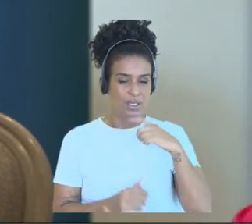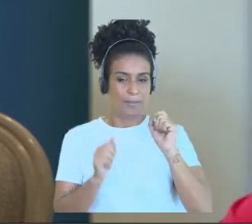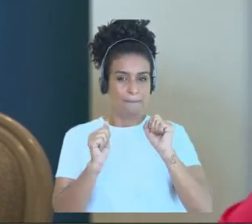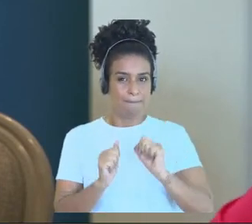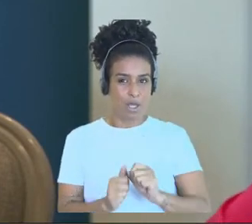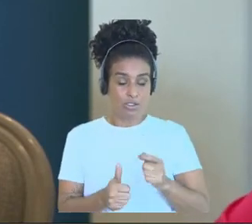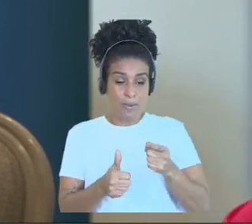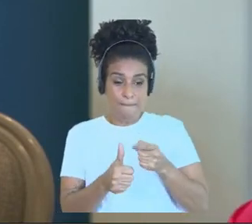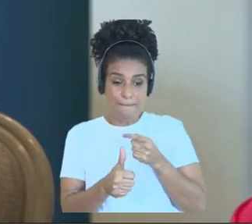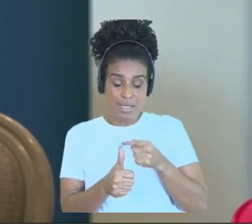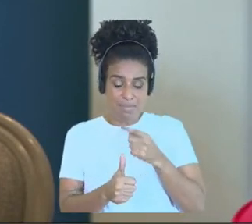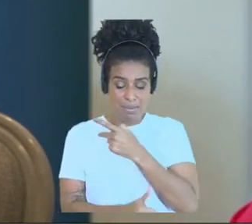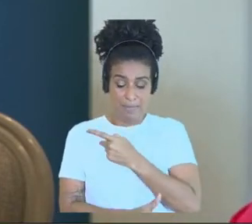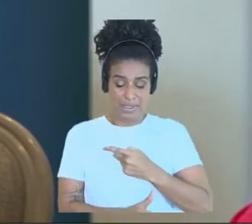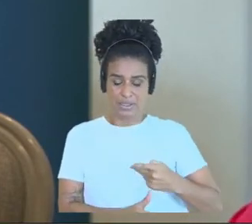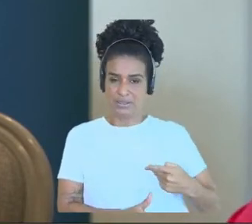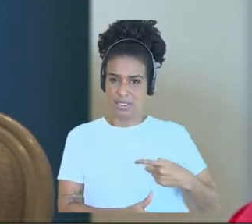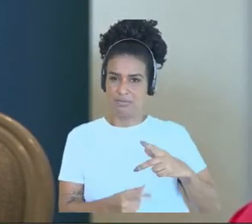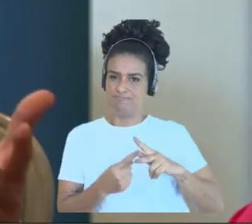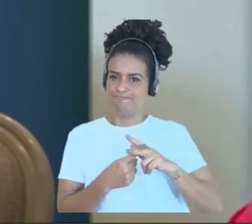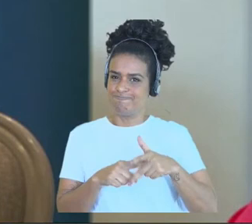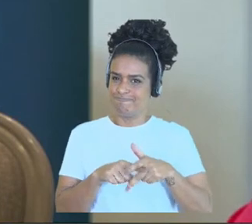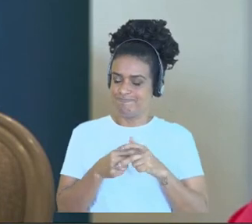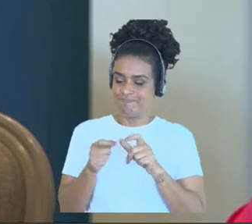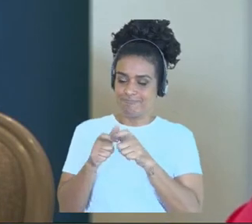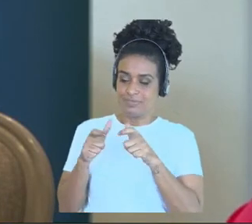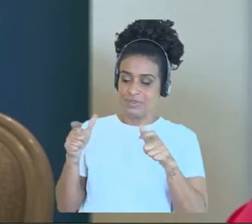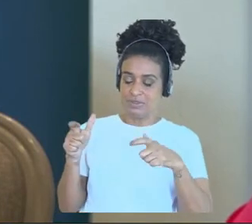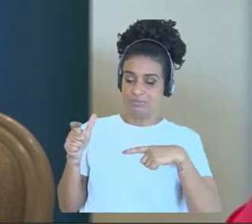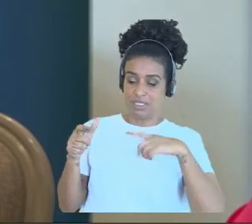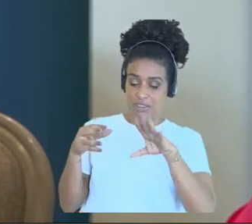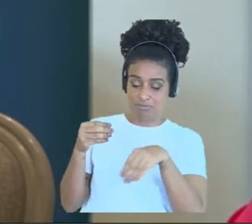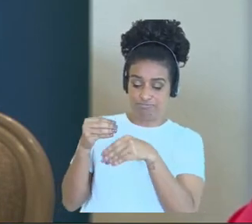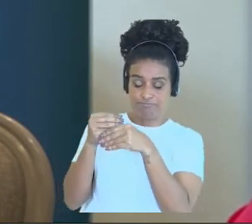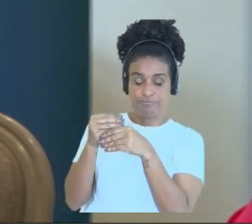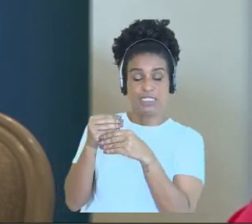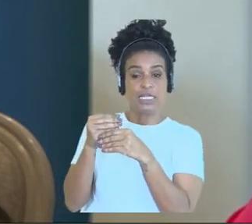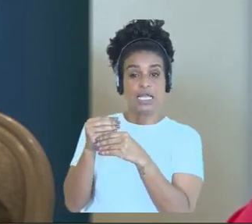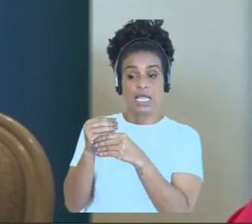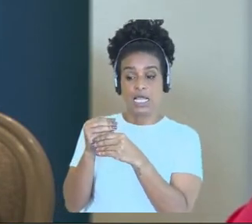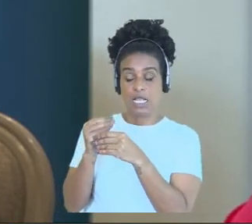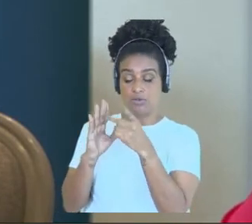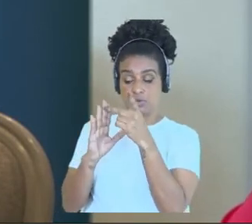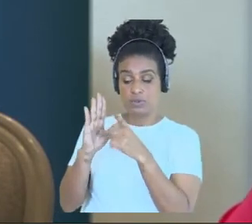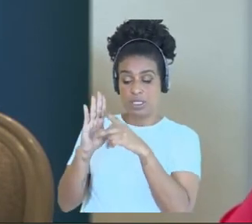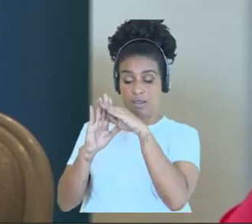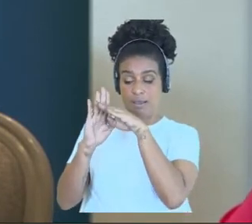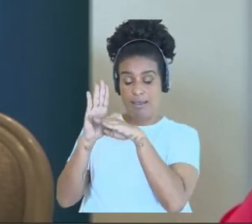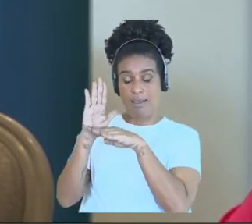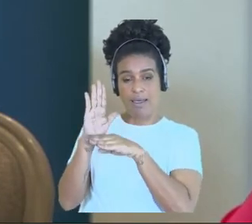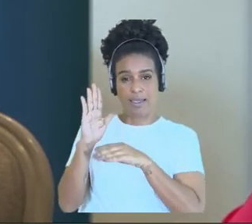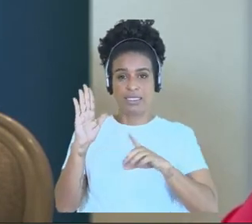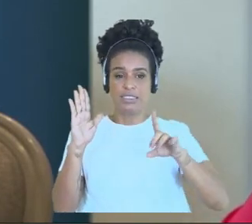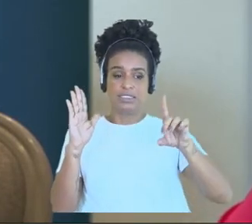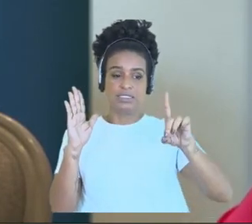ser o tema de uma reforma, por exemplo, ampliando um pouquinho essa cláusula de desempenho ou tentando